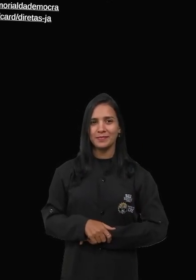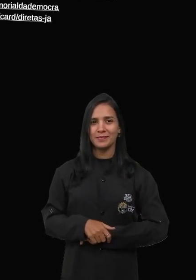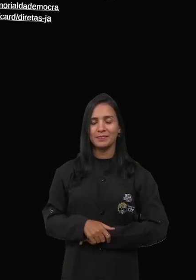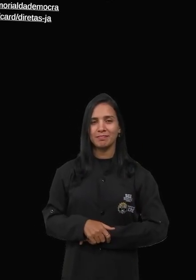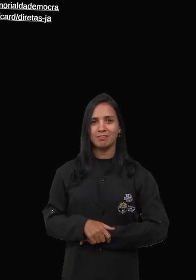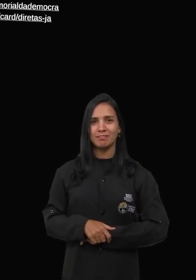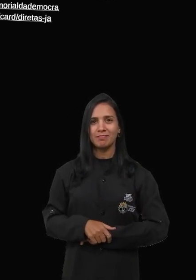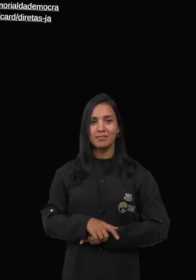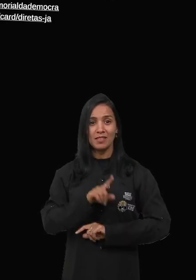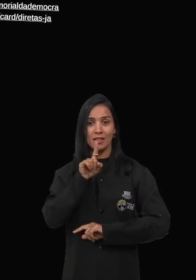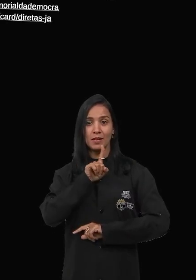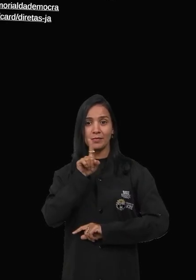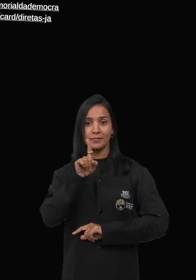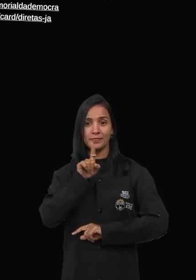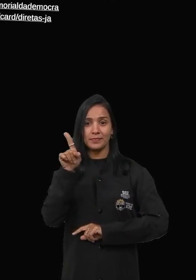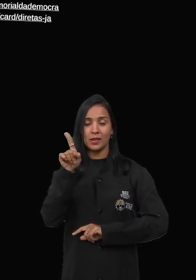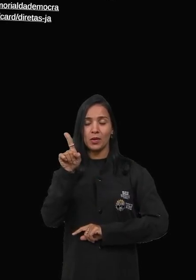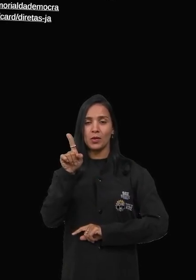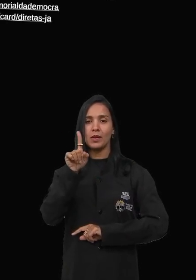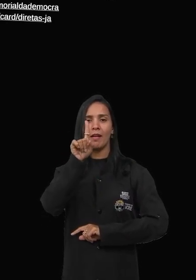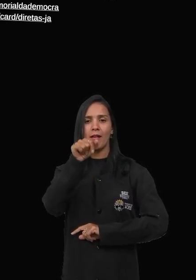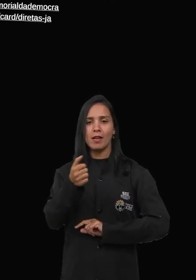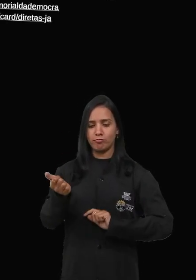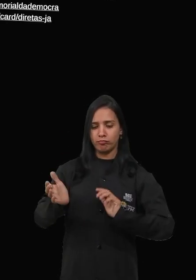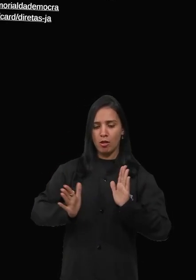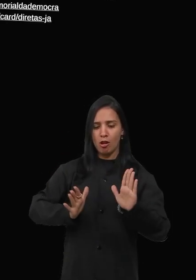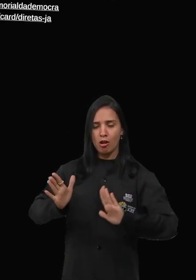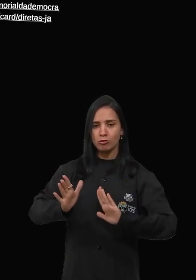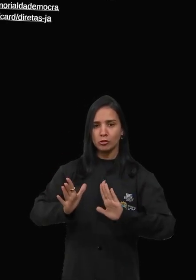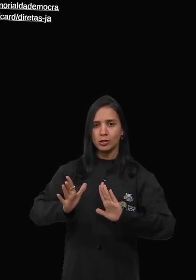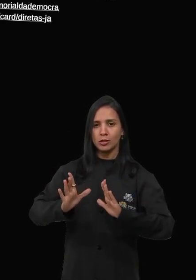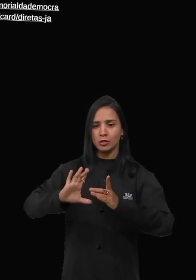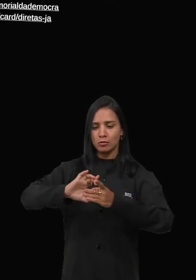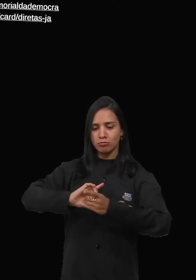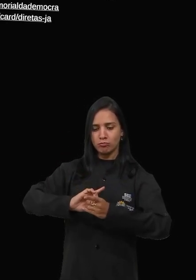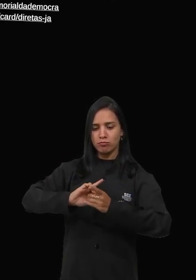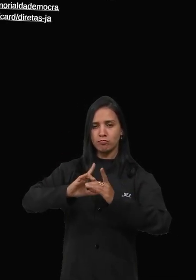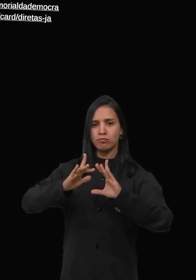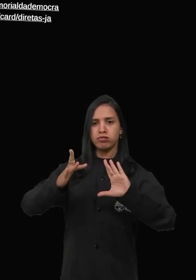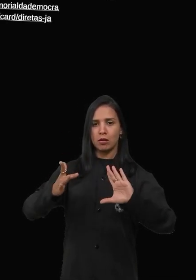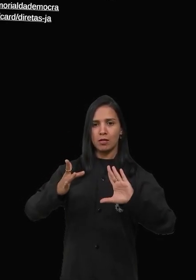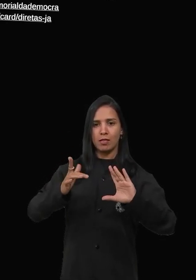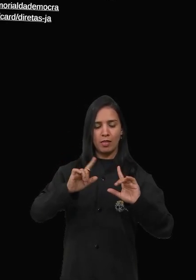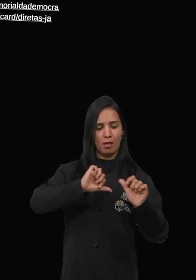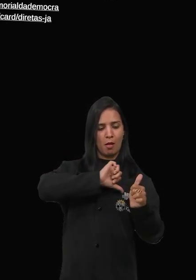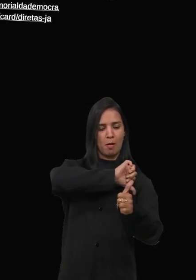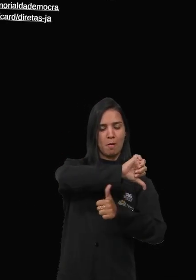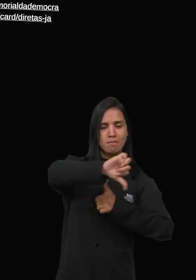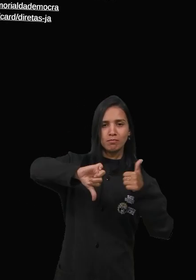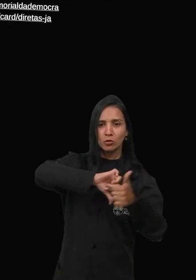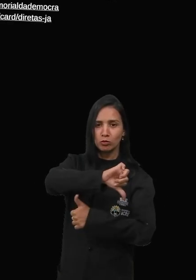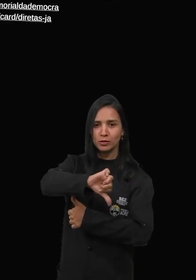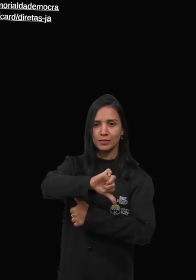slide, que é quando fala desse período de transição entre a democracia,